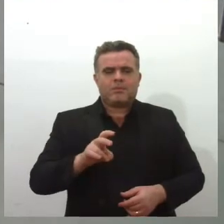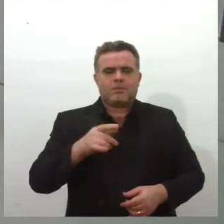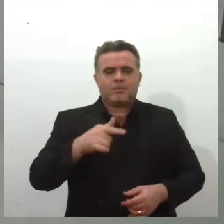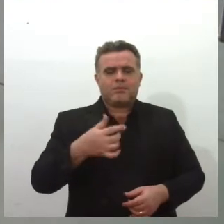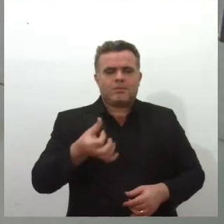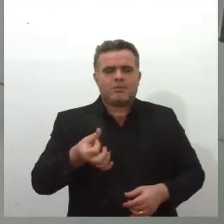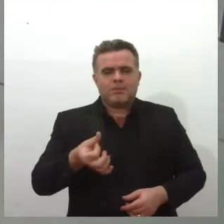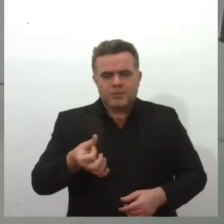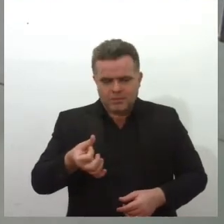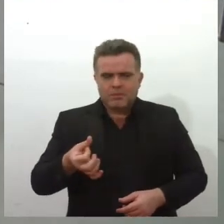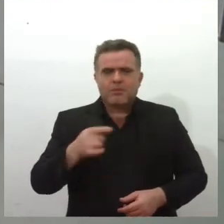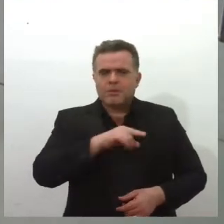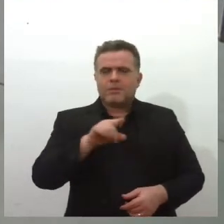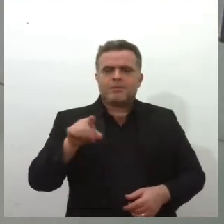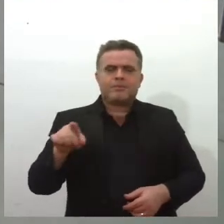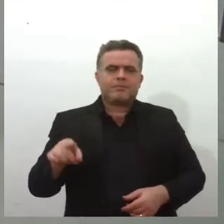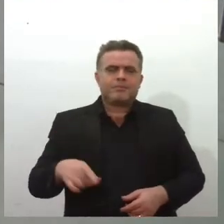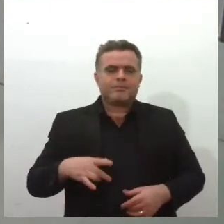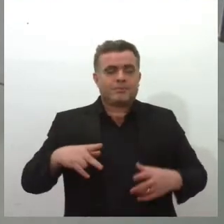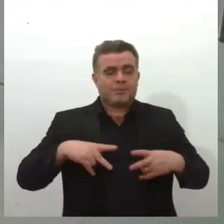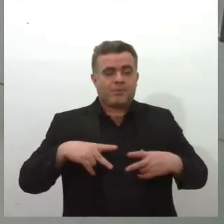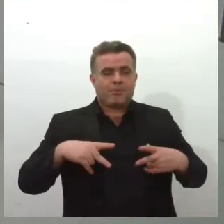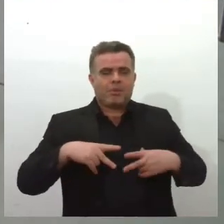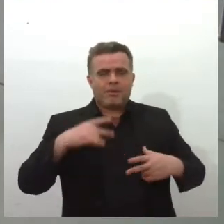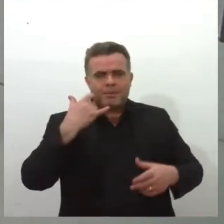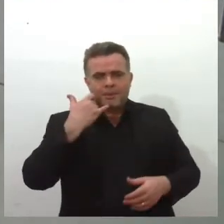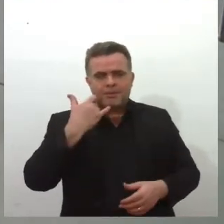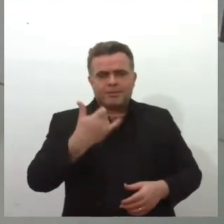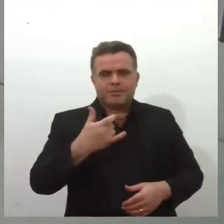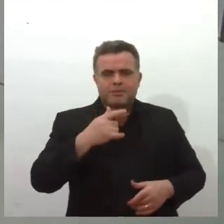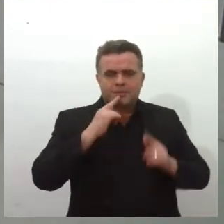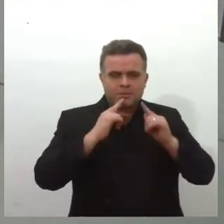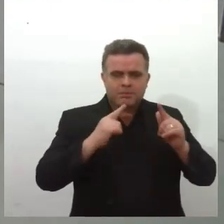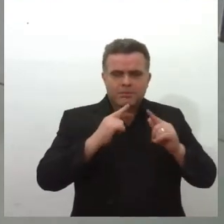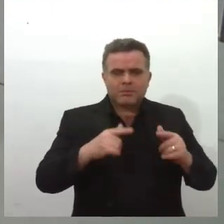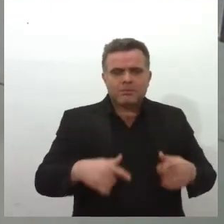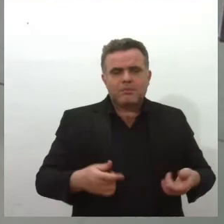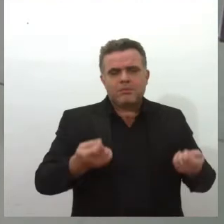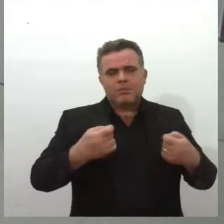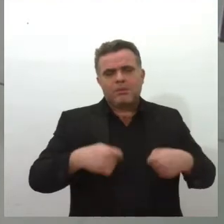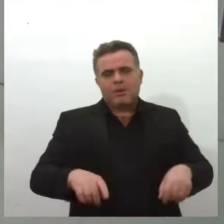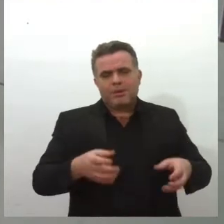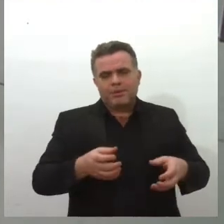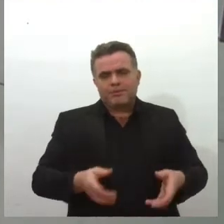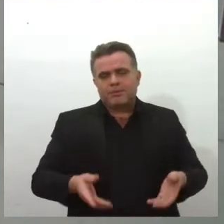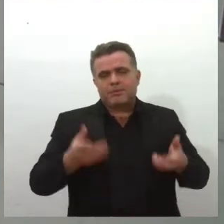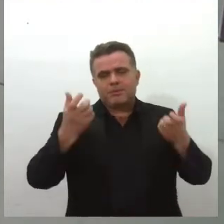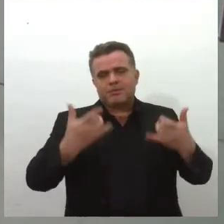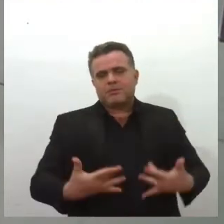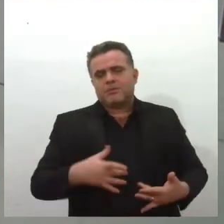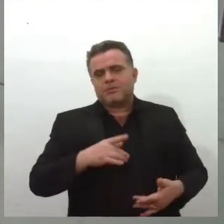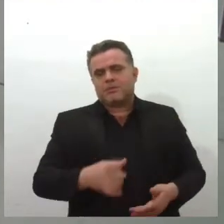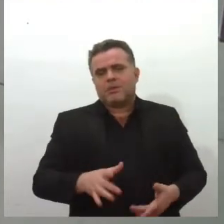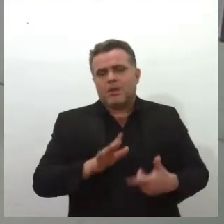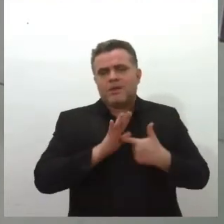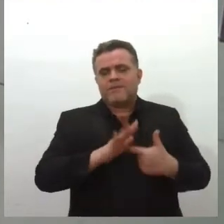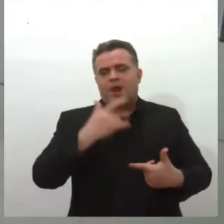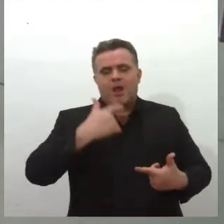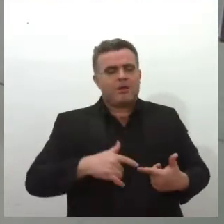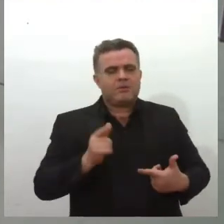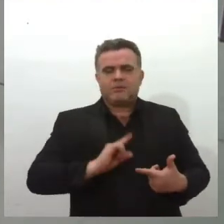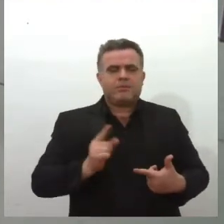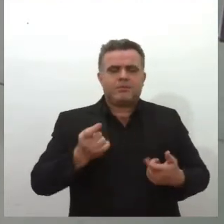98819-4576. A pessoa terá o seu sigilo resguardado, né? Não precisa se preocupar em ter que se identificar, apenas